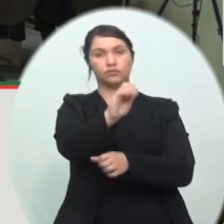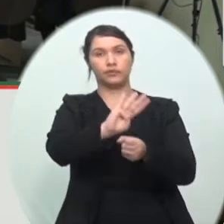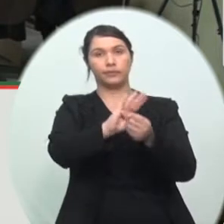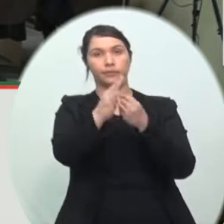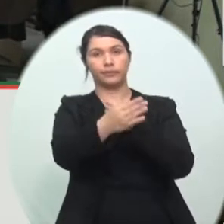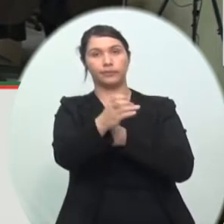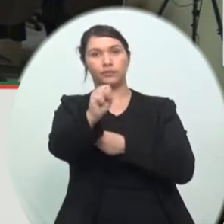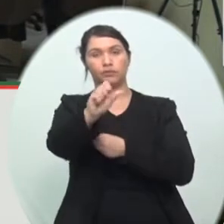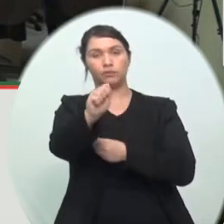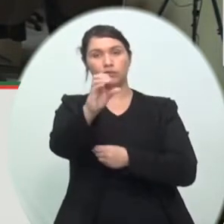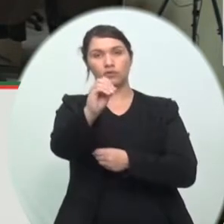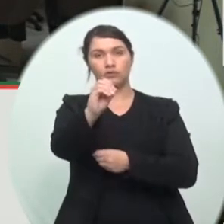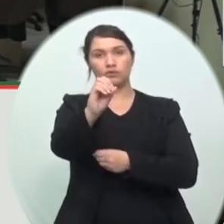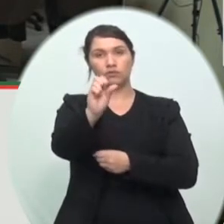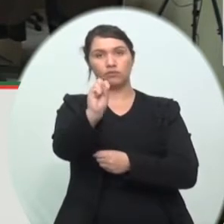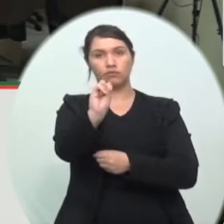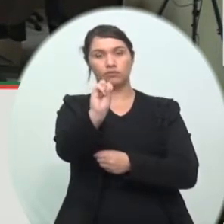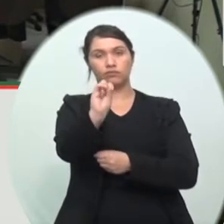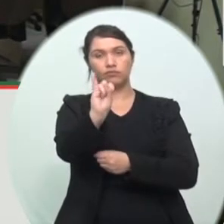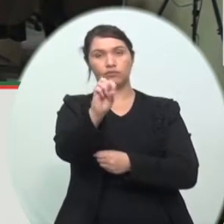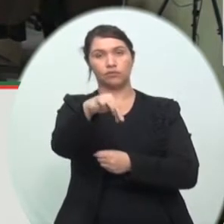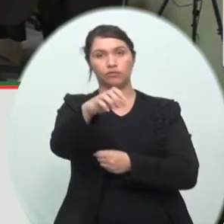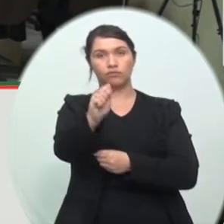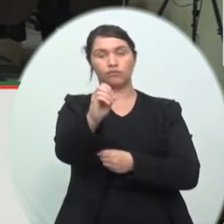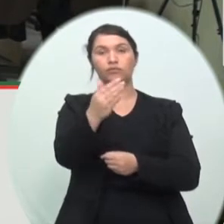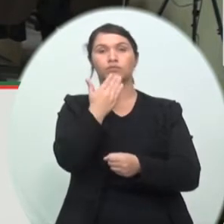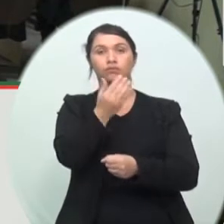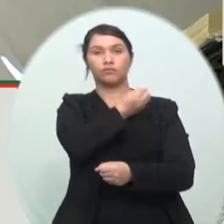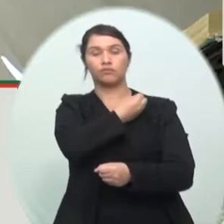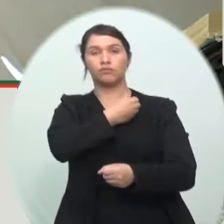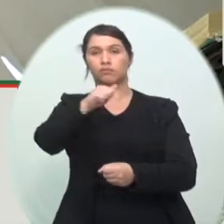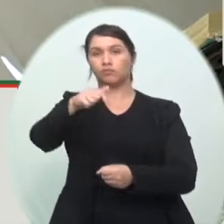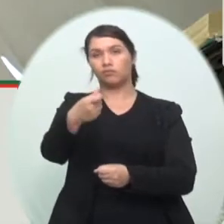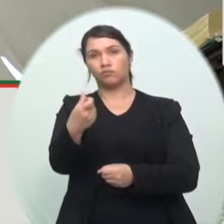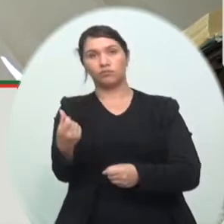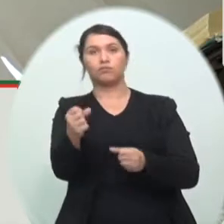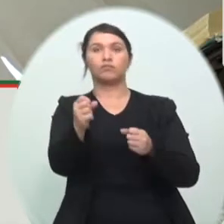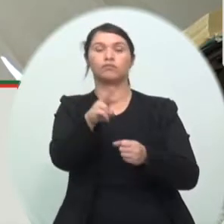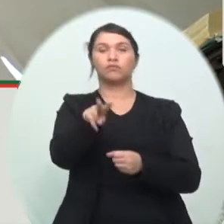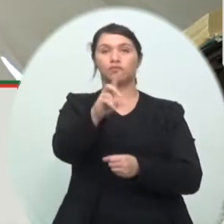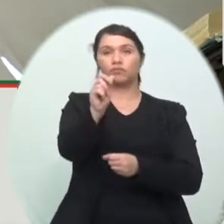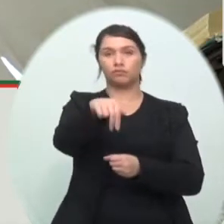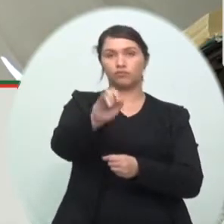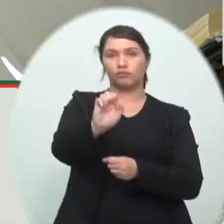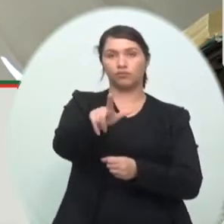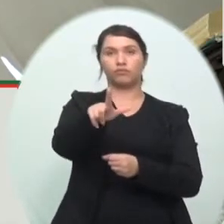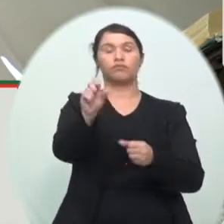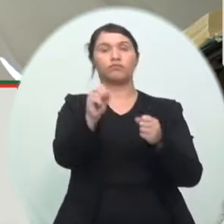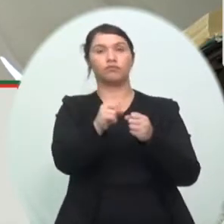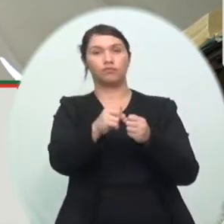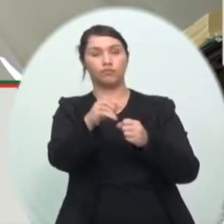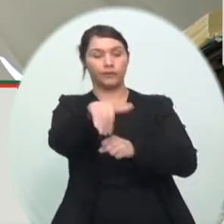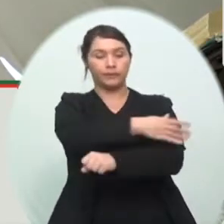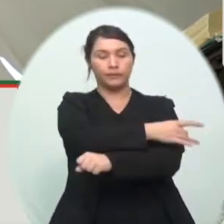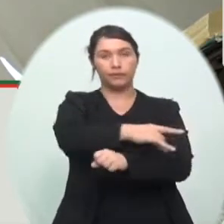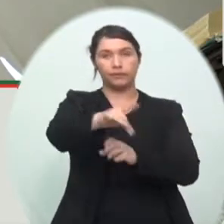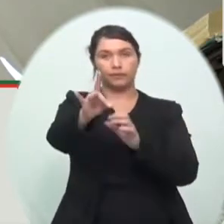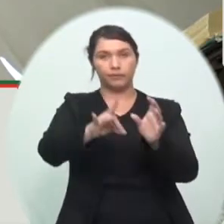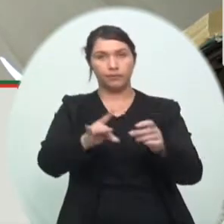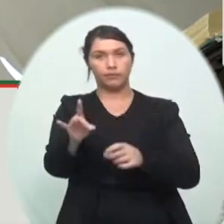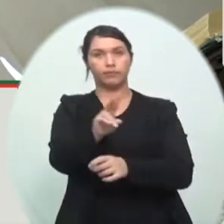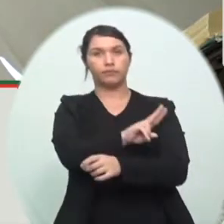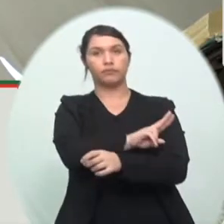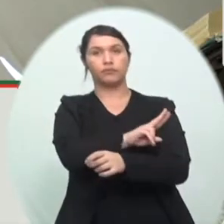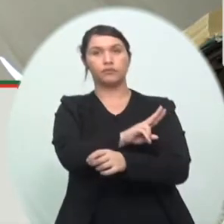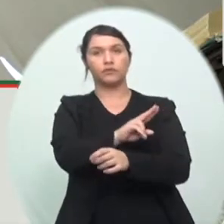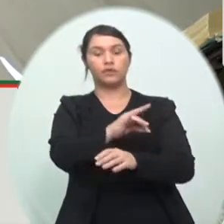localizado no bairro São Simão. Indicação número 776/18, autoria vereador Daniel Cipriano, assunto patrulhamento e